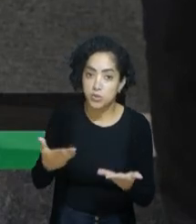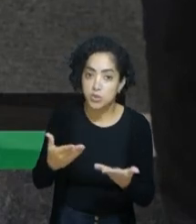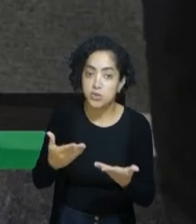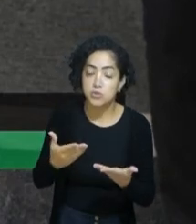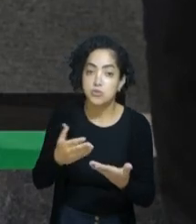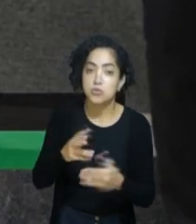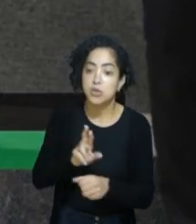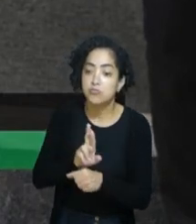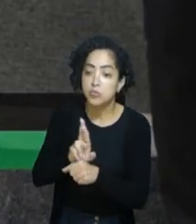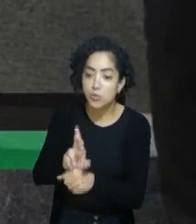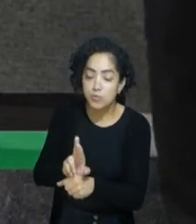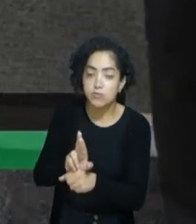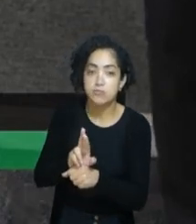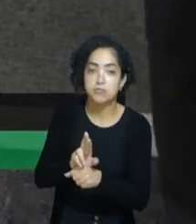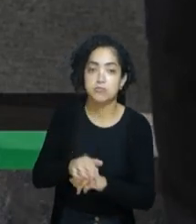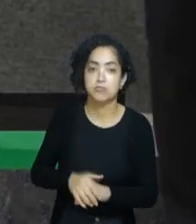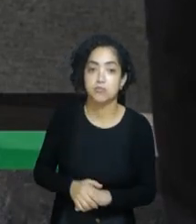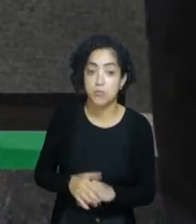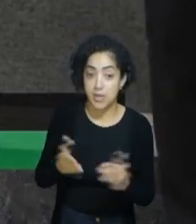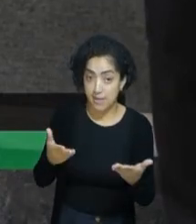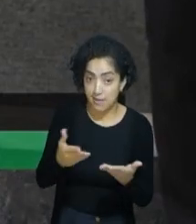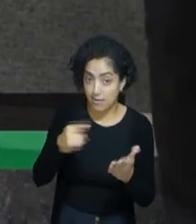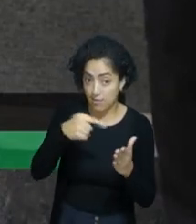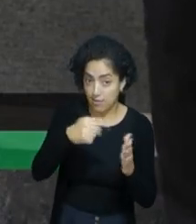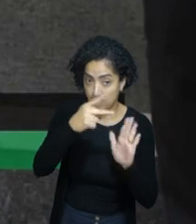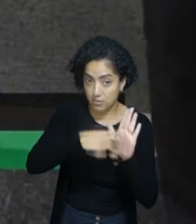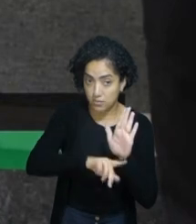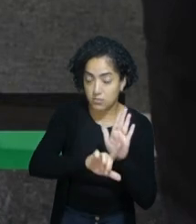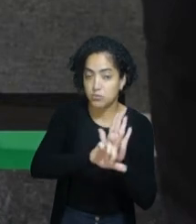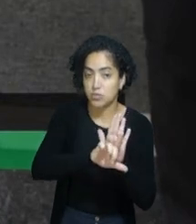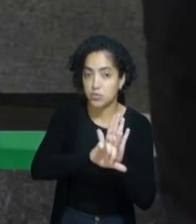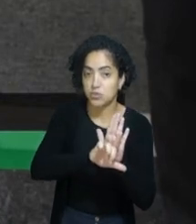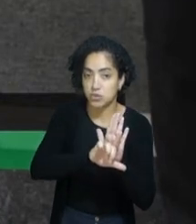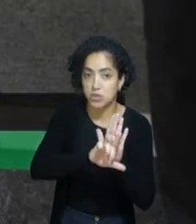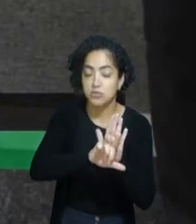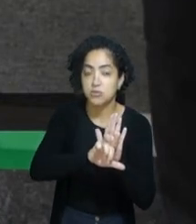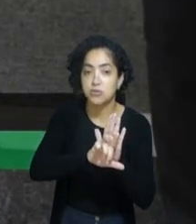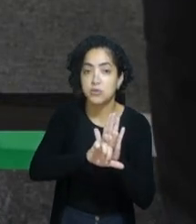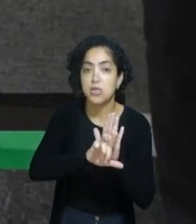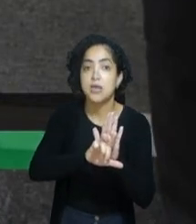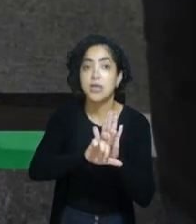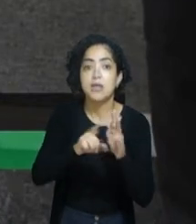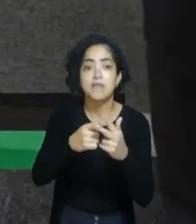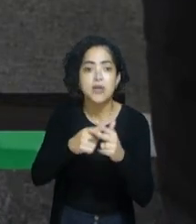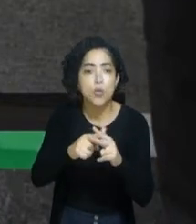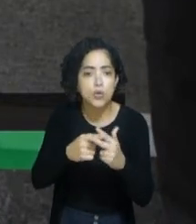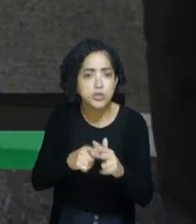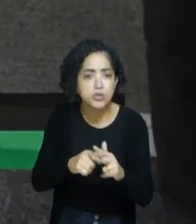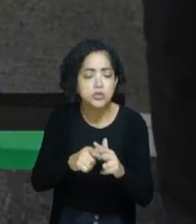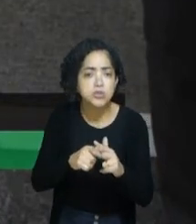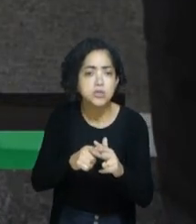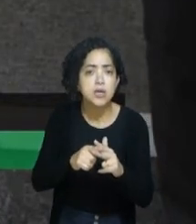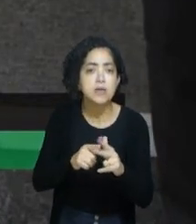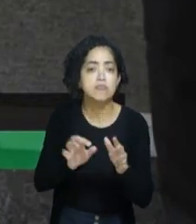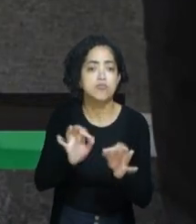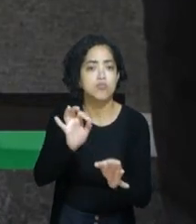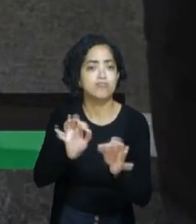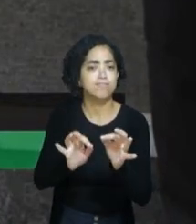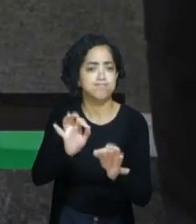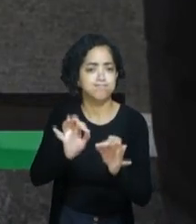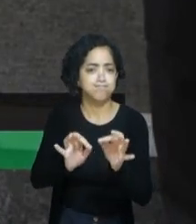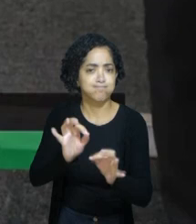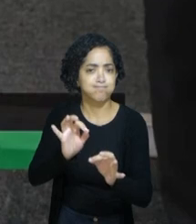tema e dessa causa esse projeto de lei Visa corrigir uma distorção e uma injustiça uma grave